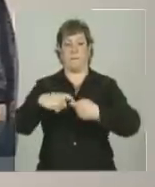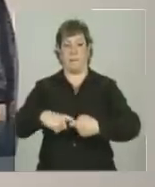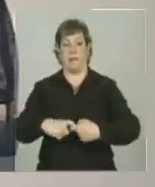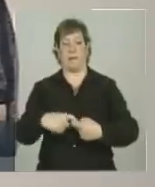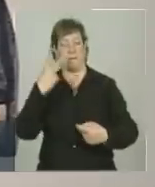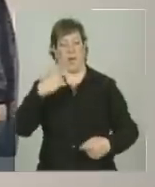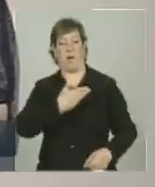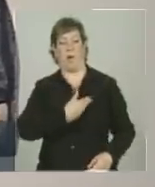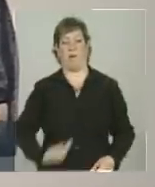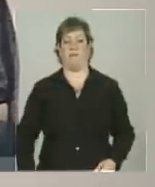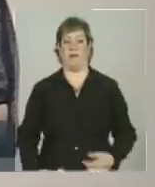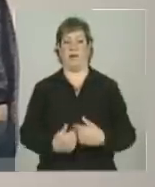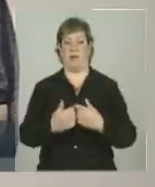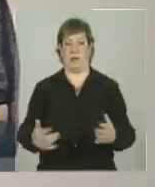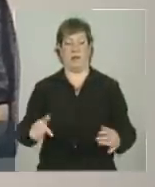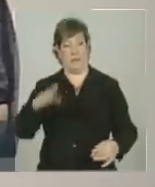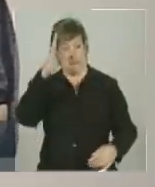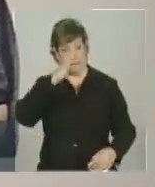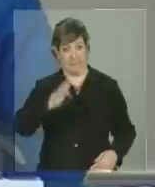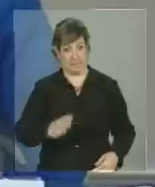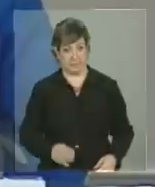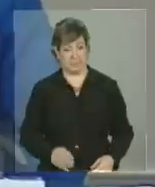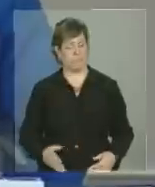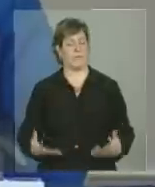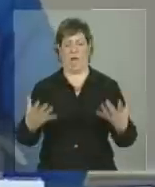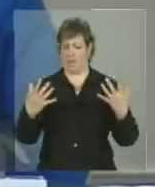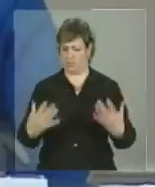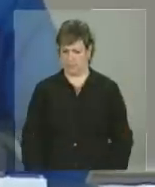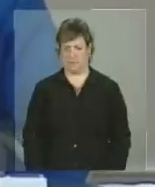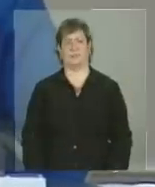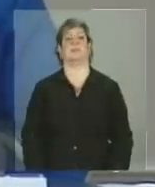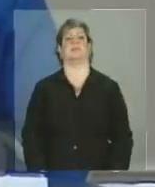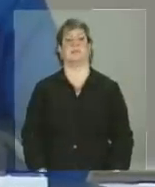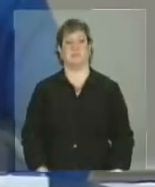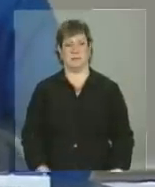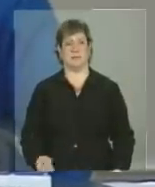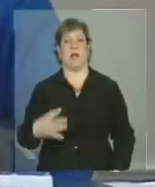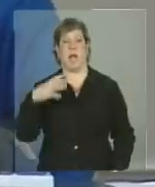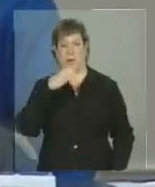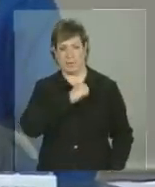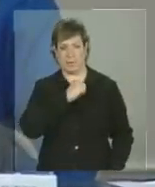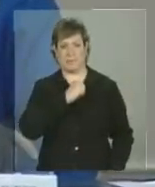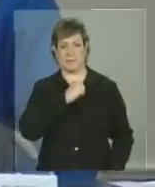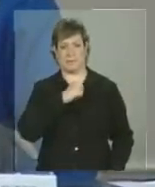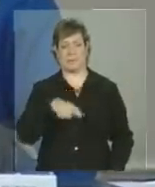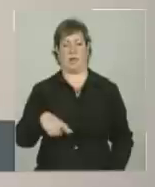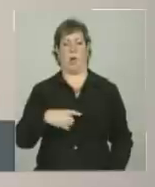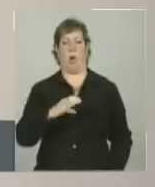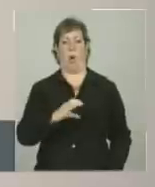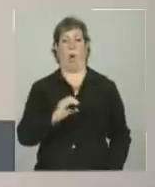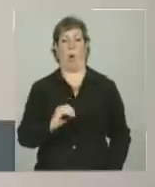governo aberto. O Brasil, desde logo, aceitou a co-presidência.